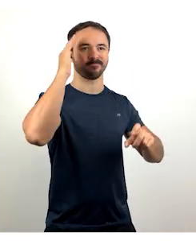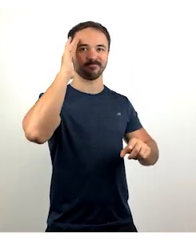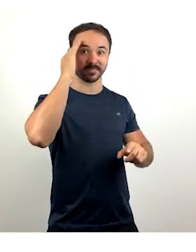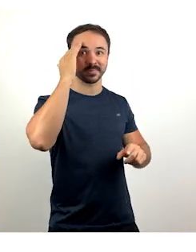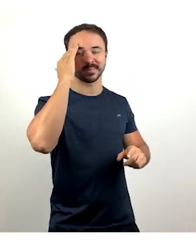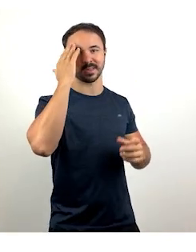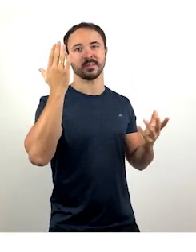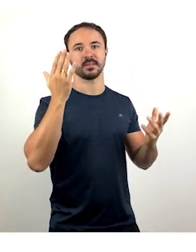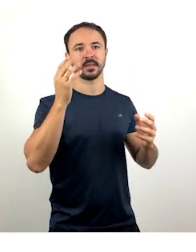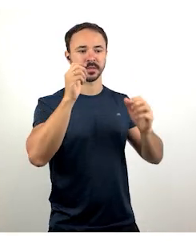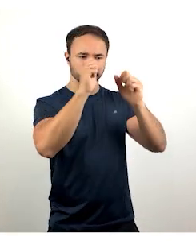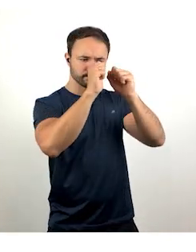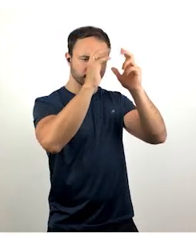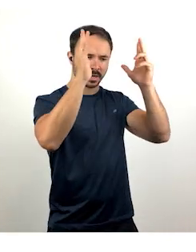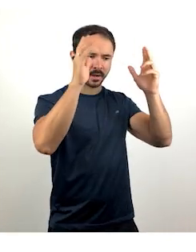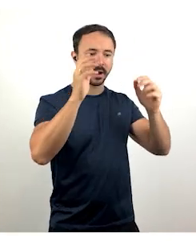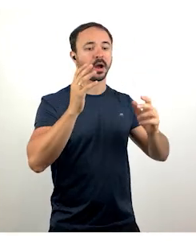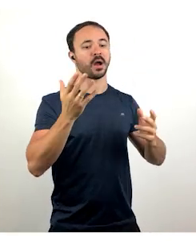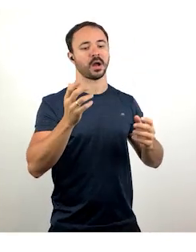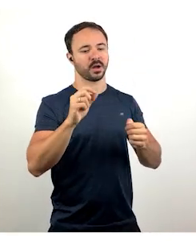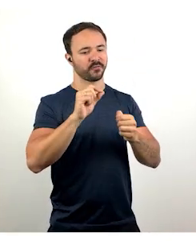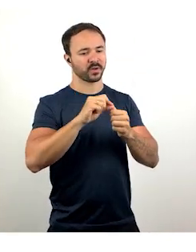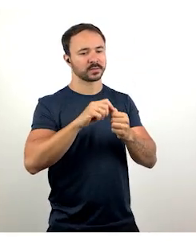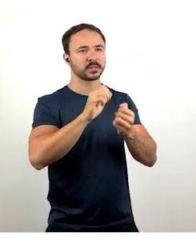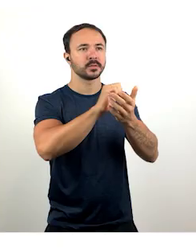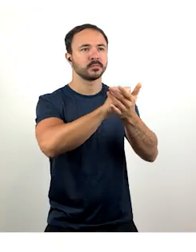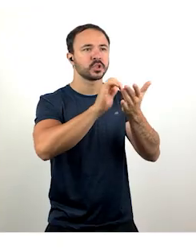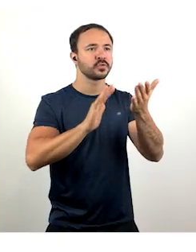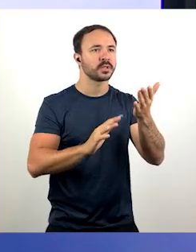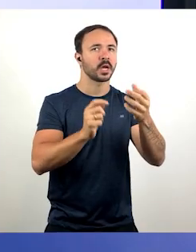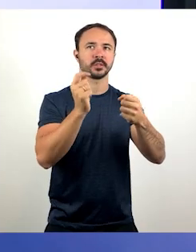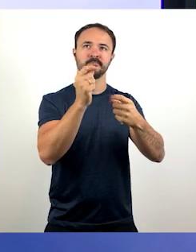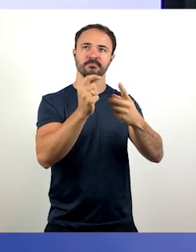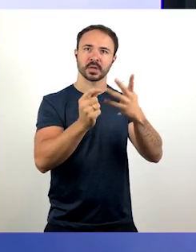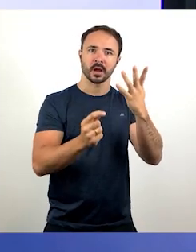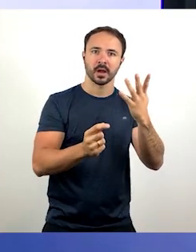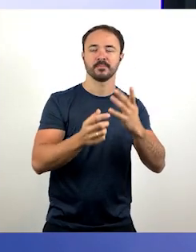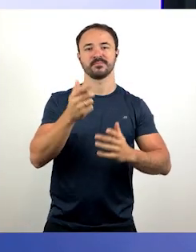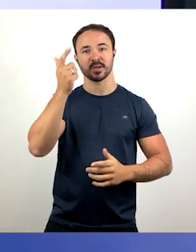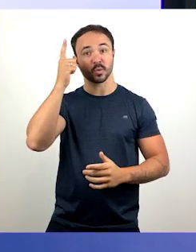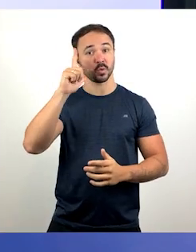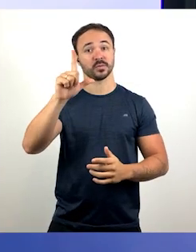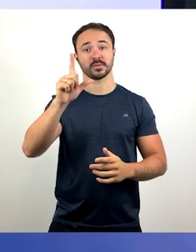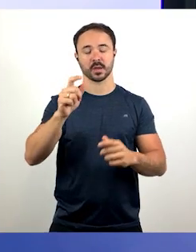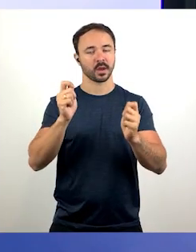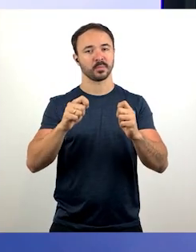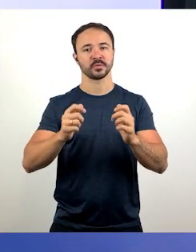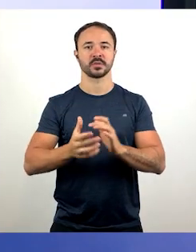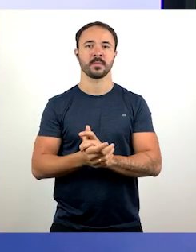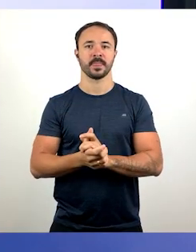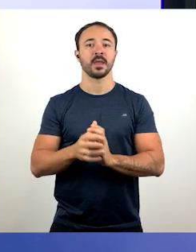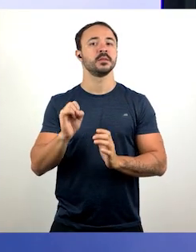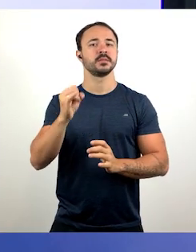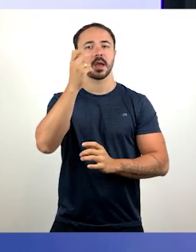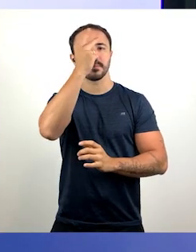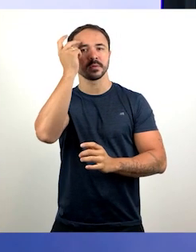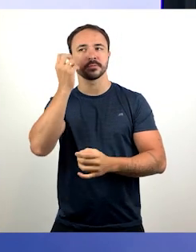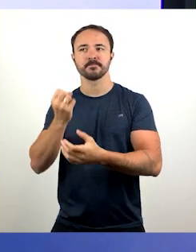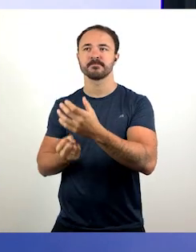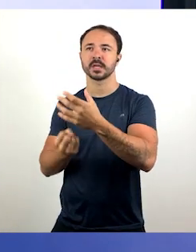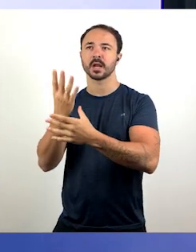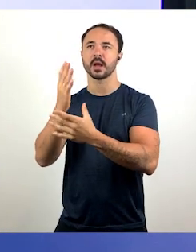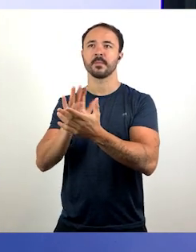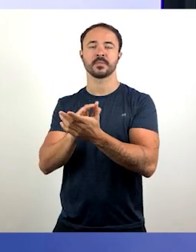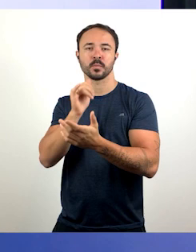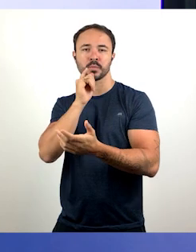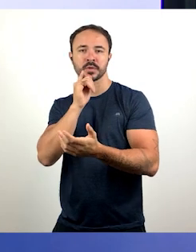necessária para que o computador entenda o que o programador quer fazer. Se ele está desenvolvendo um aplicativo, por